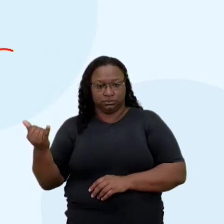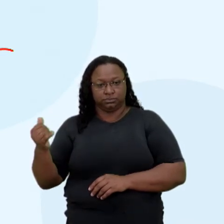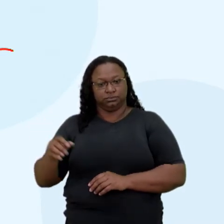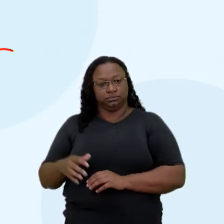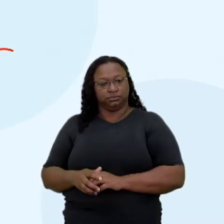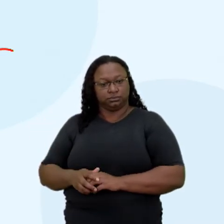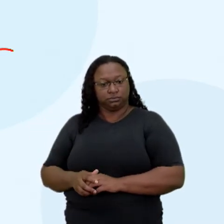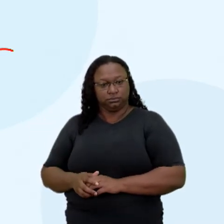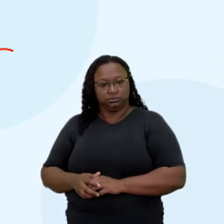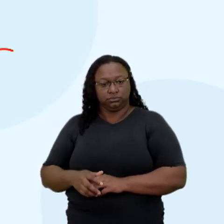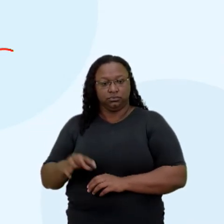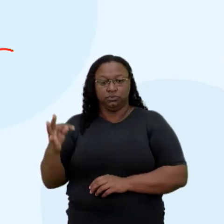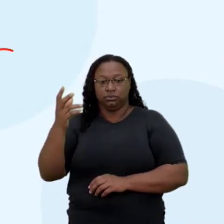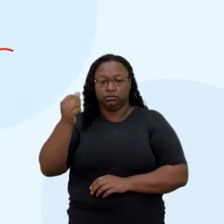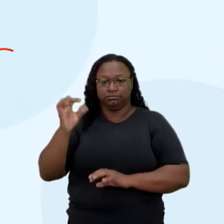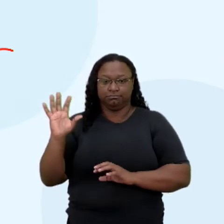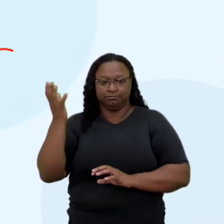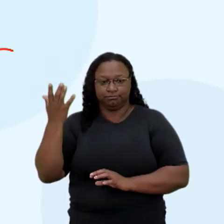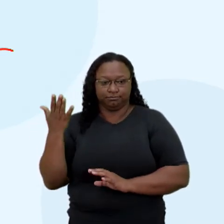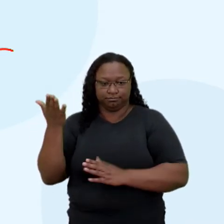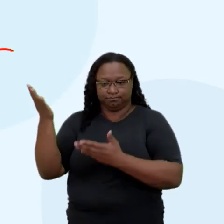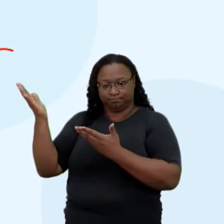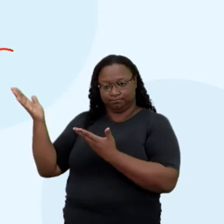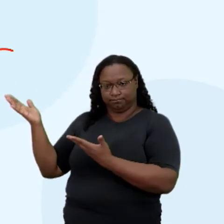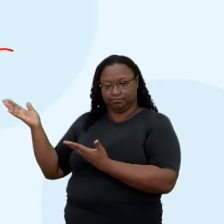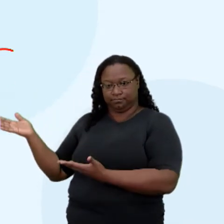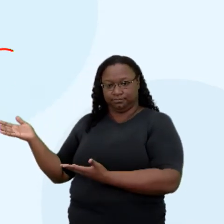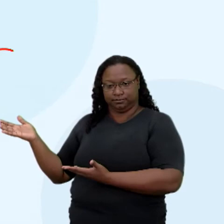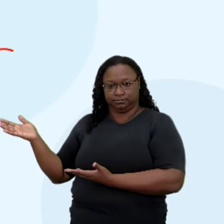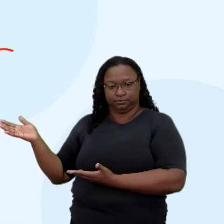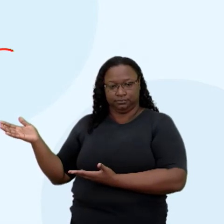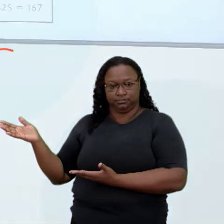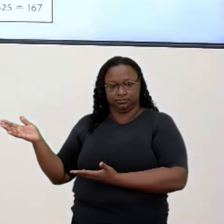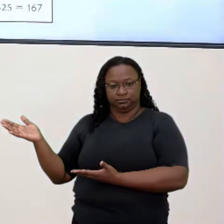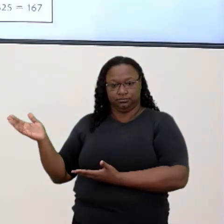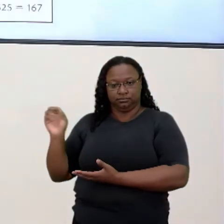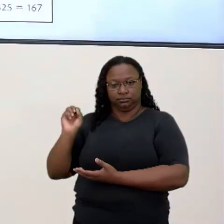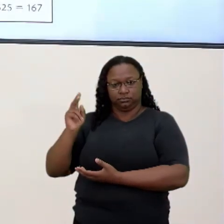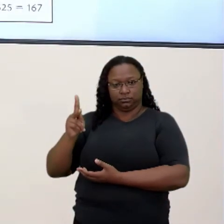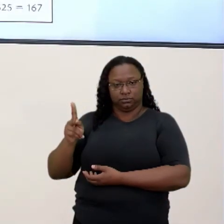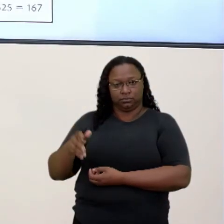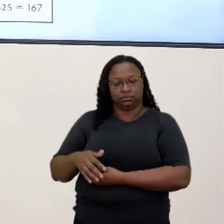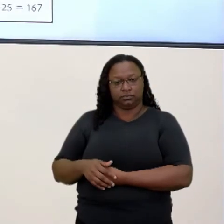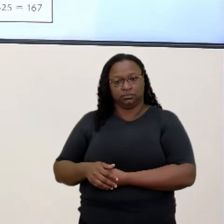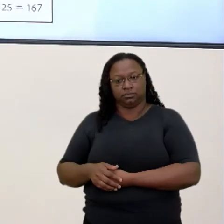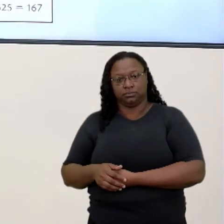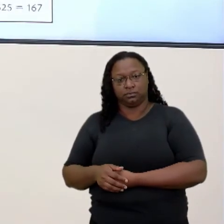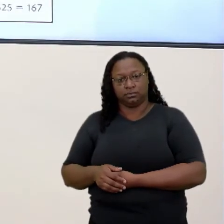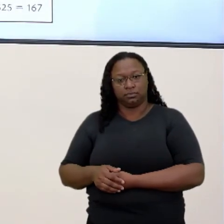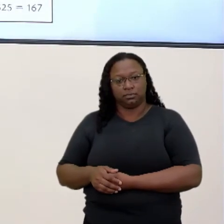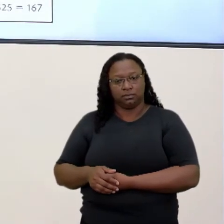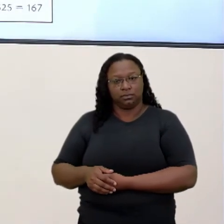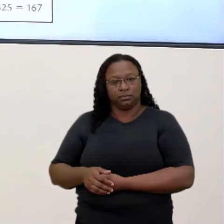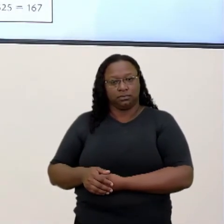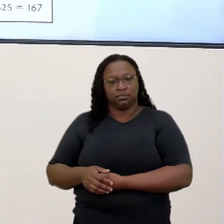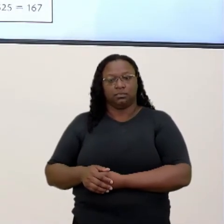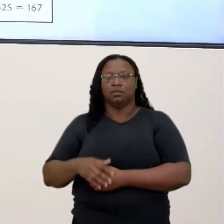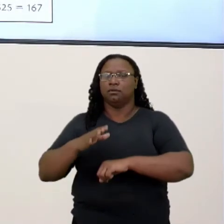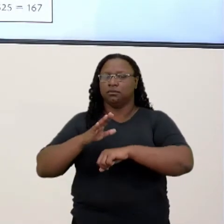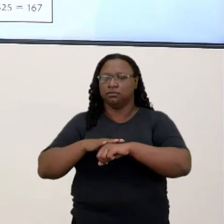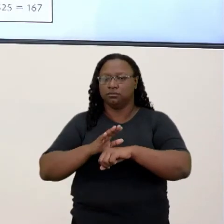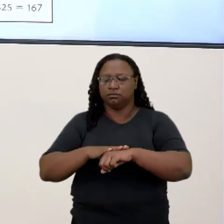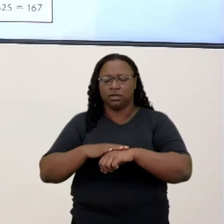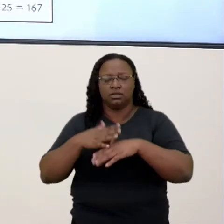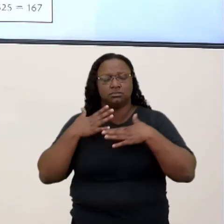Todo o processo é esse aqui, tudo bem? Então, é essa a ideia, tudo bem? assista a aula novamente, faça com calma, faça com